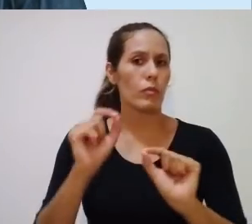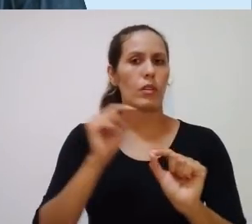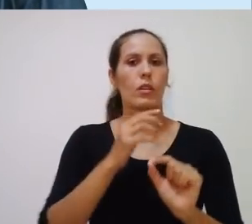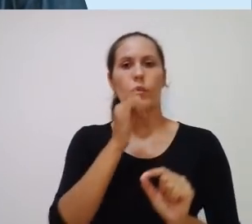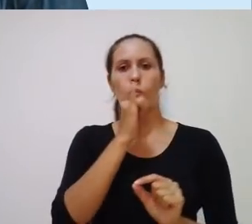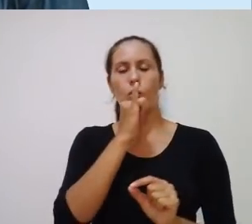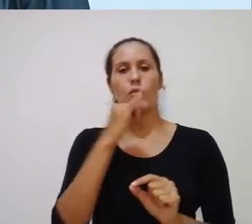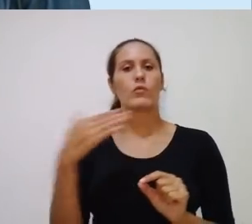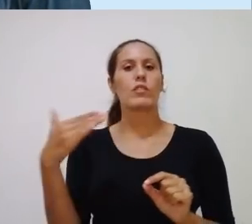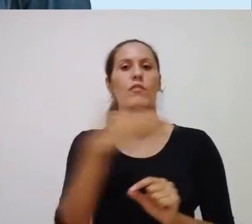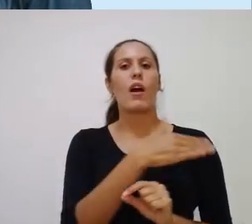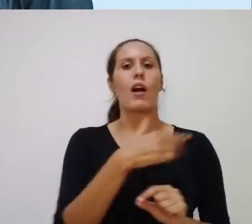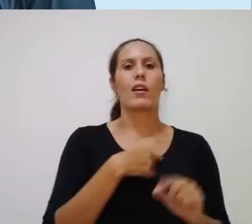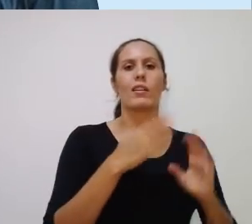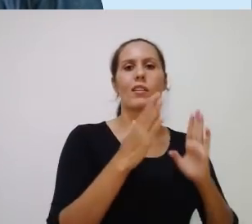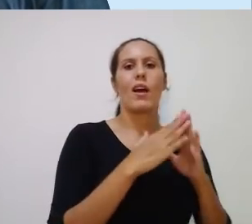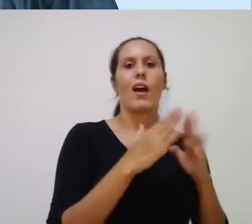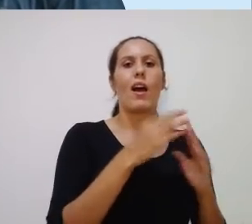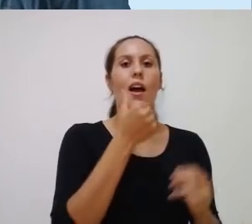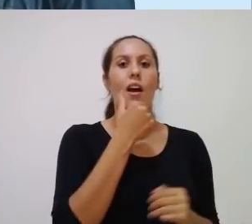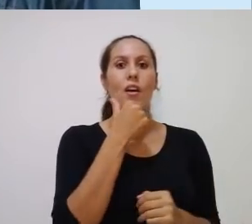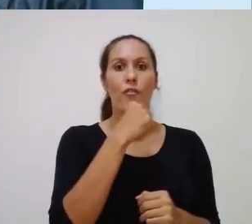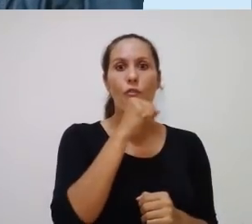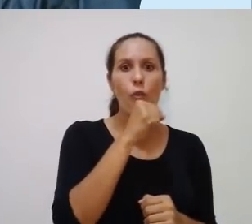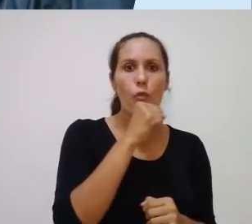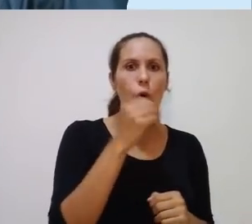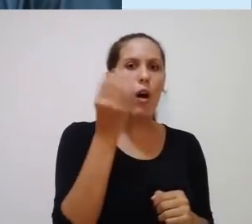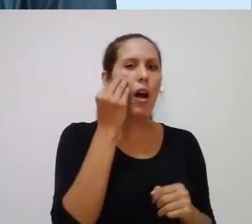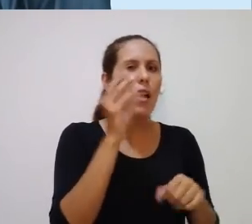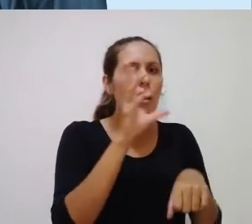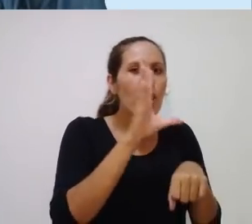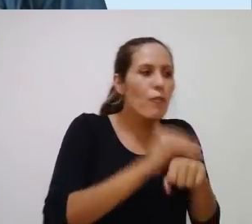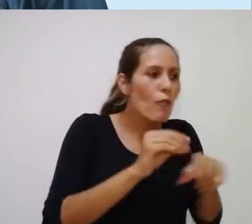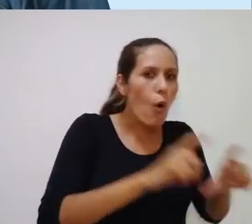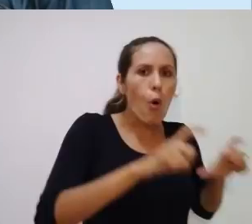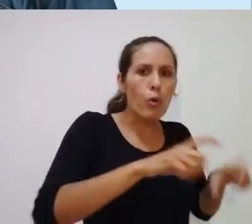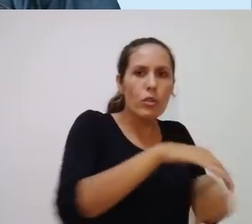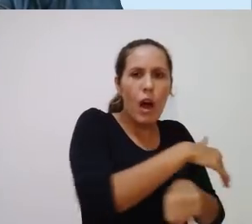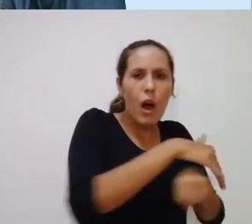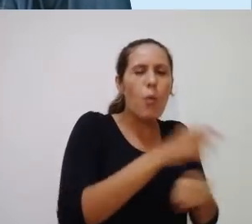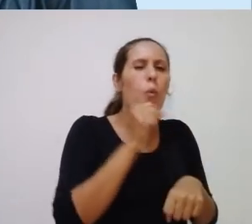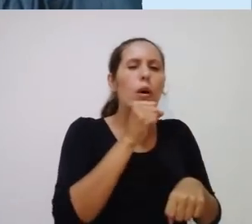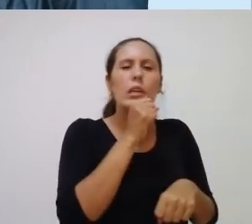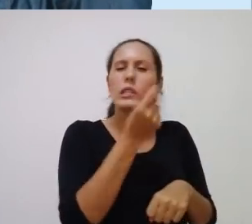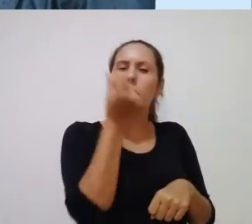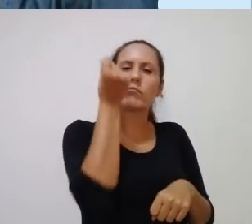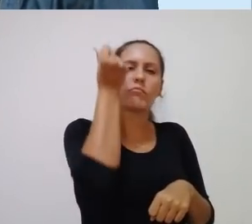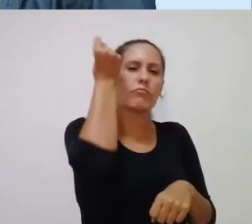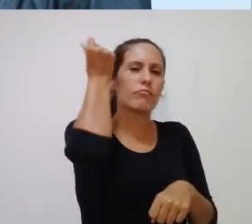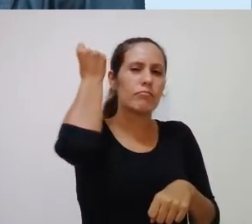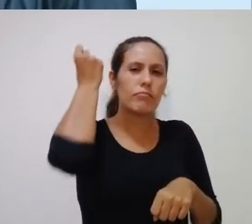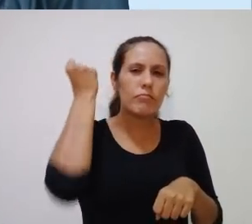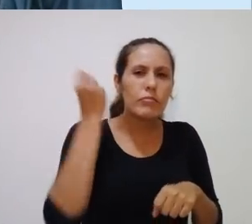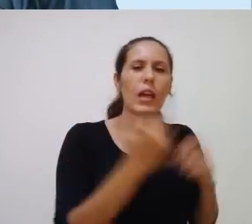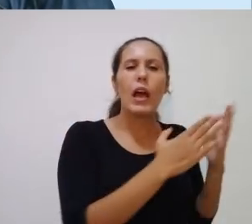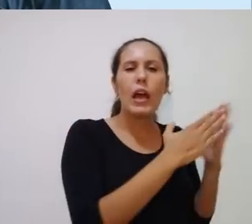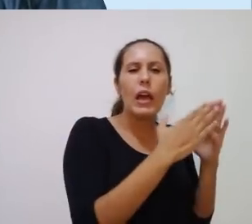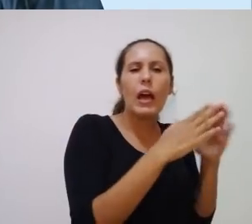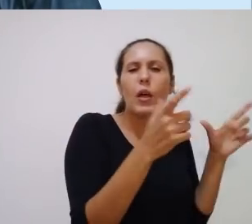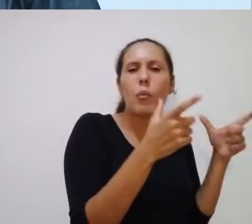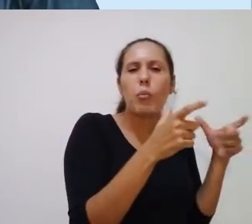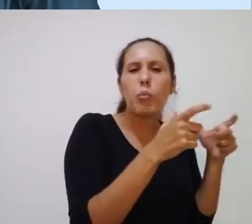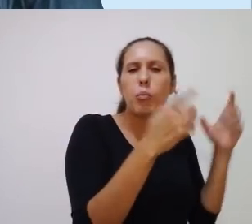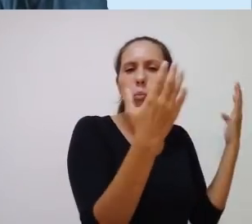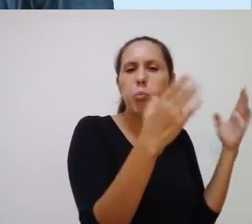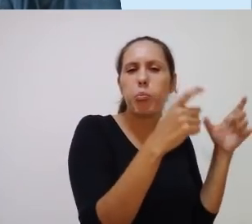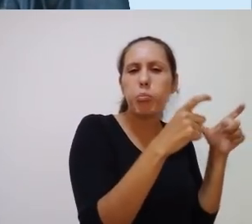foto do bairro. Sim. Aquela foto lá da tua rua, onde já existiam poucas casas, e você fica fazendo um comparativo com,